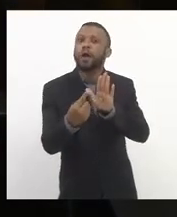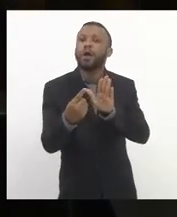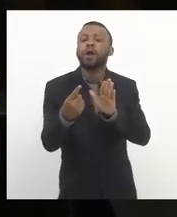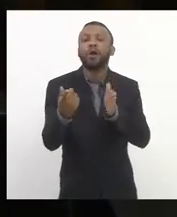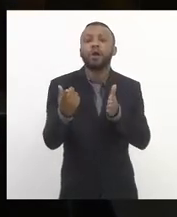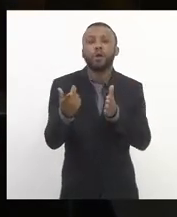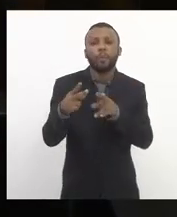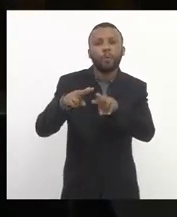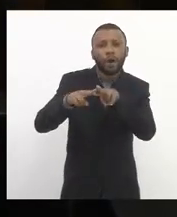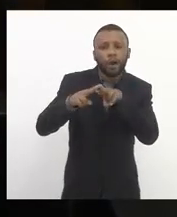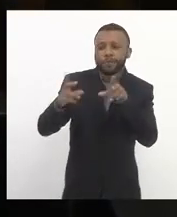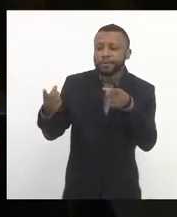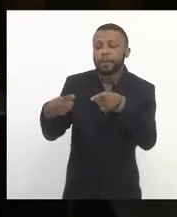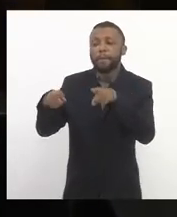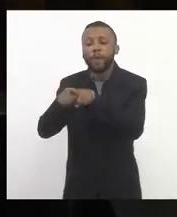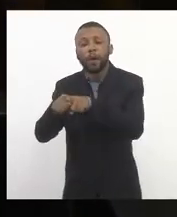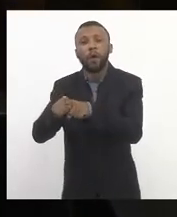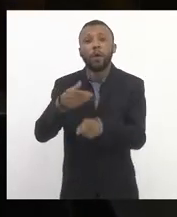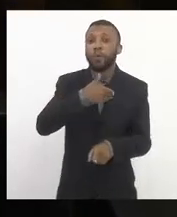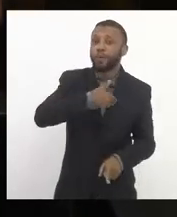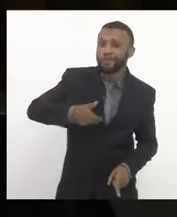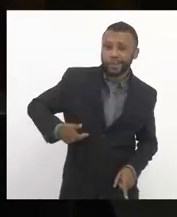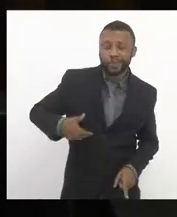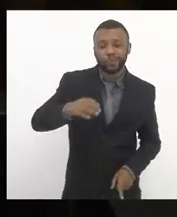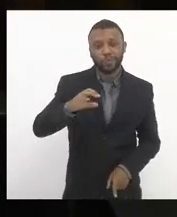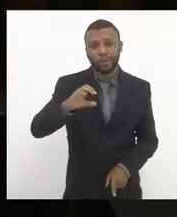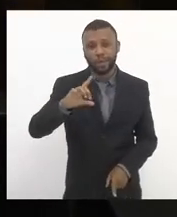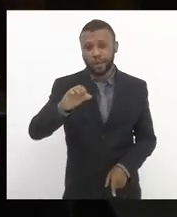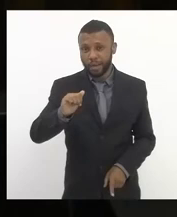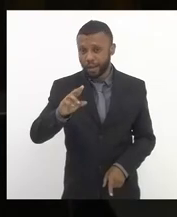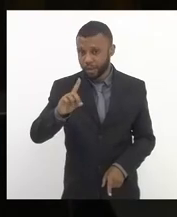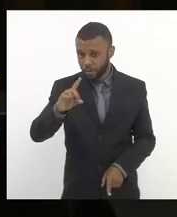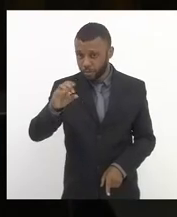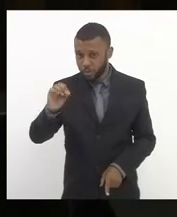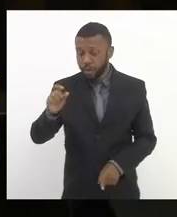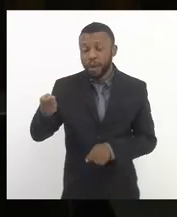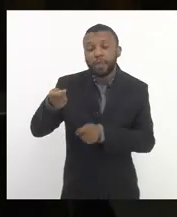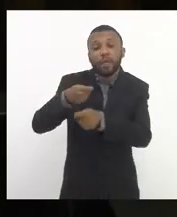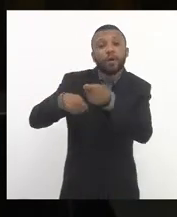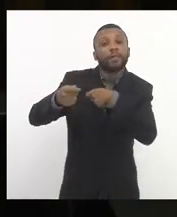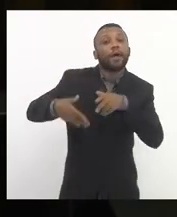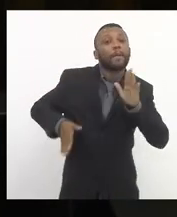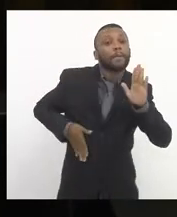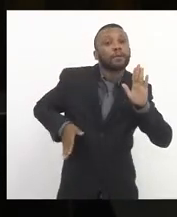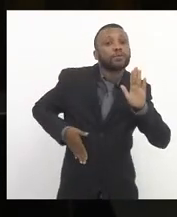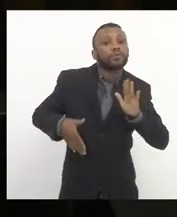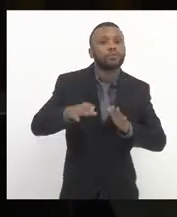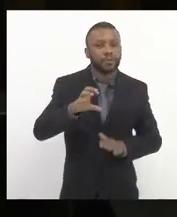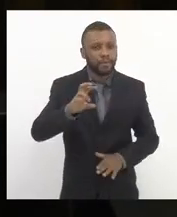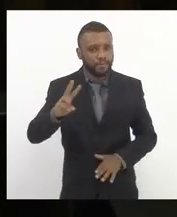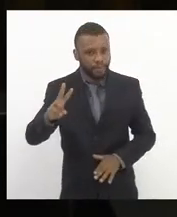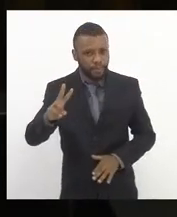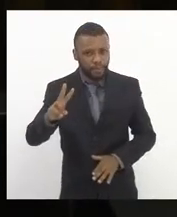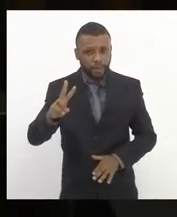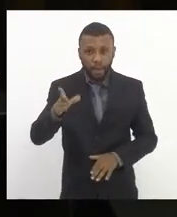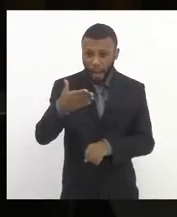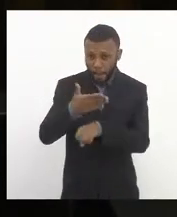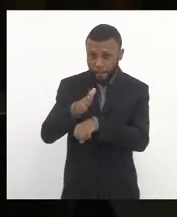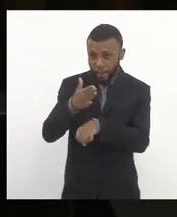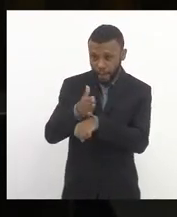Cláudio Castro, negociava com bandidos do Comando Vermelho. Essa era a